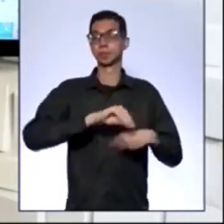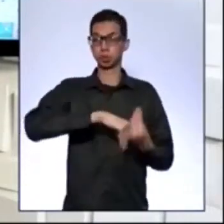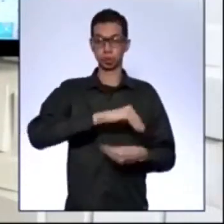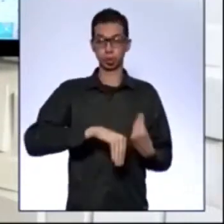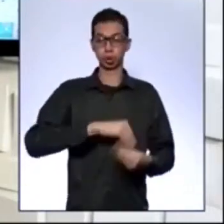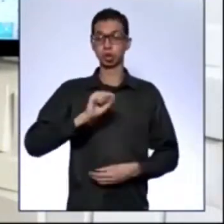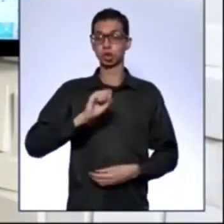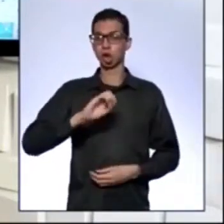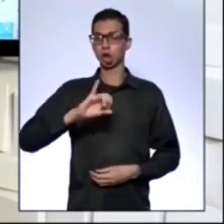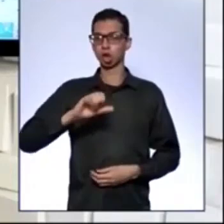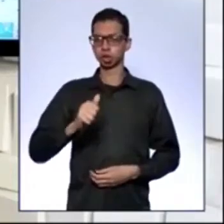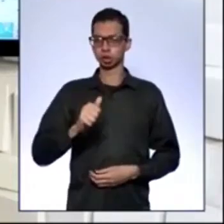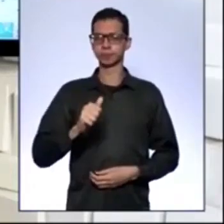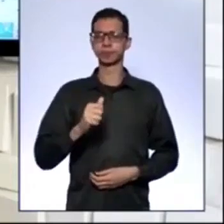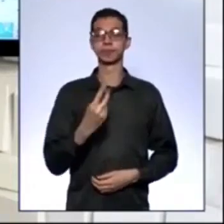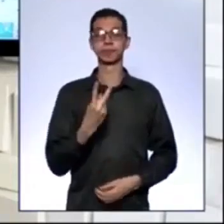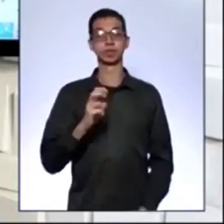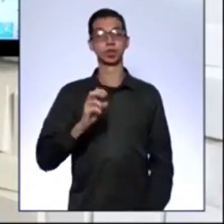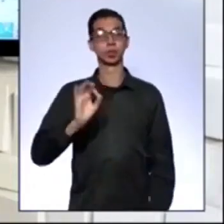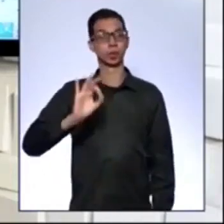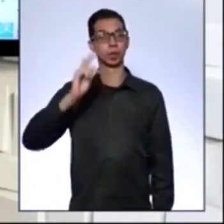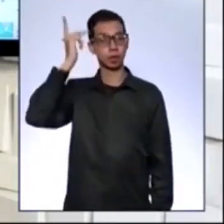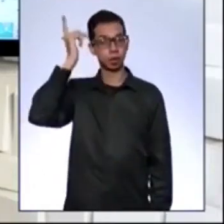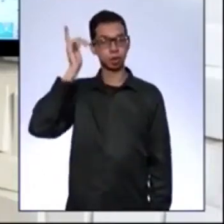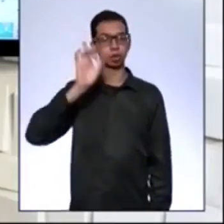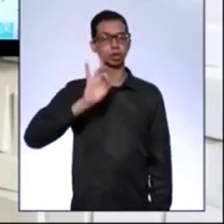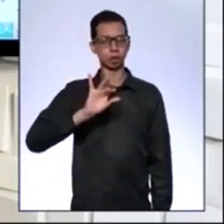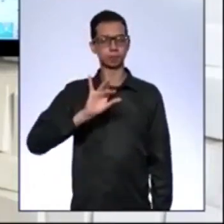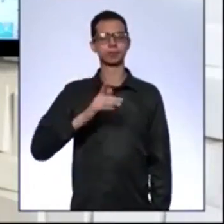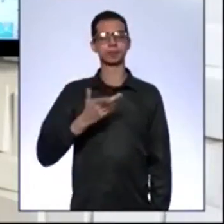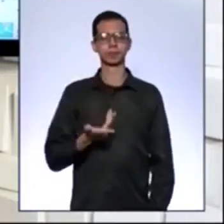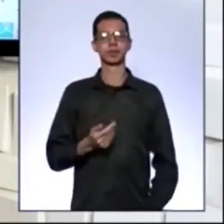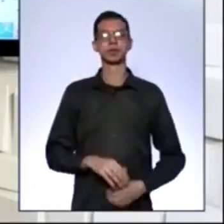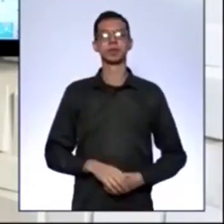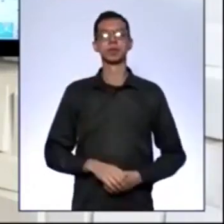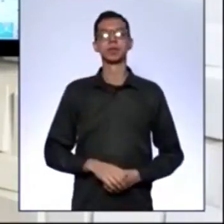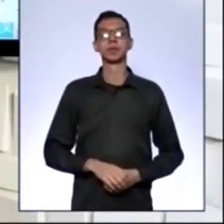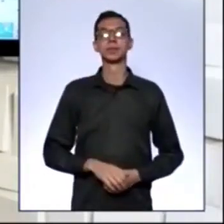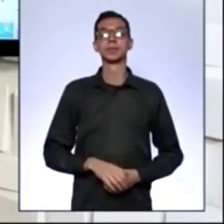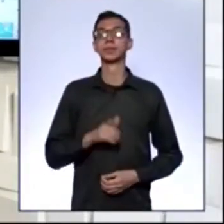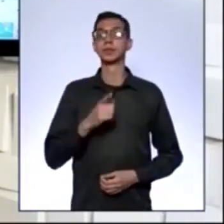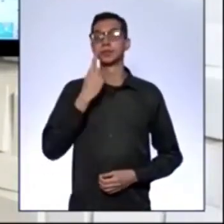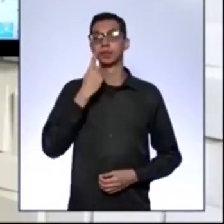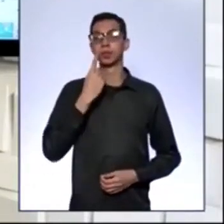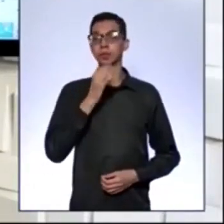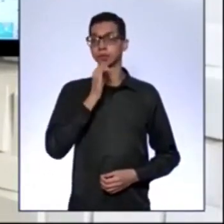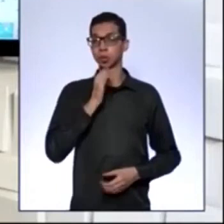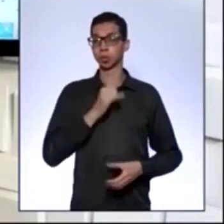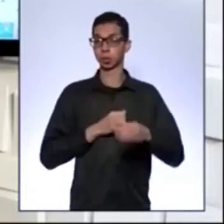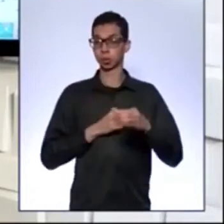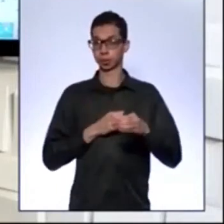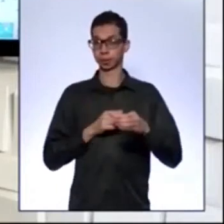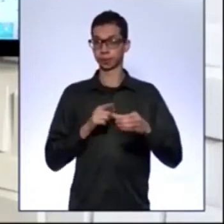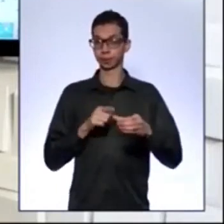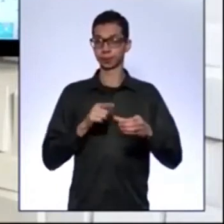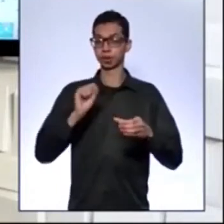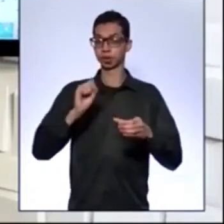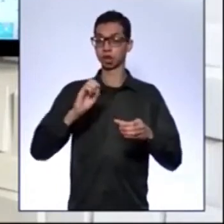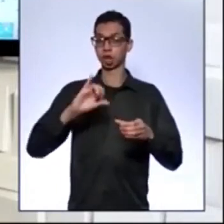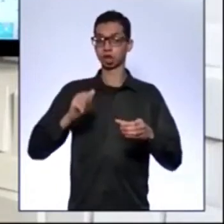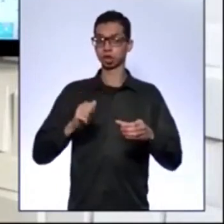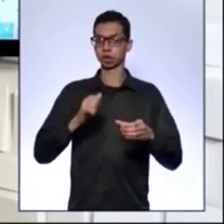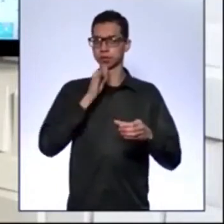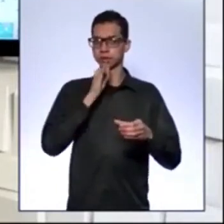o restante leite de soja à espera um copo Pega um copo que vai acrescentar o leite de soja